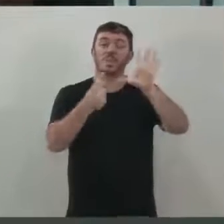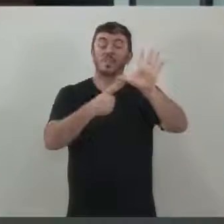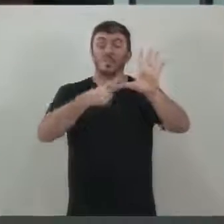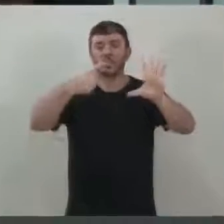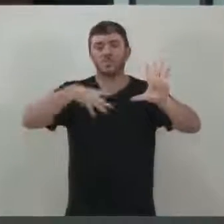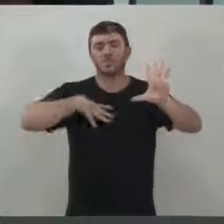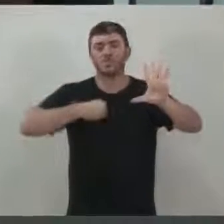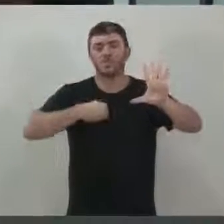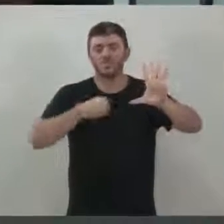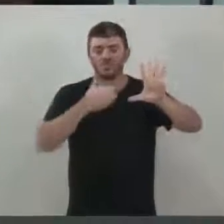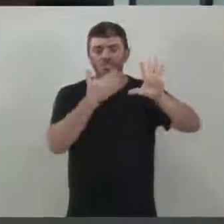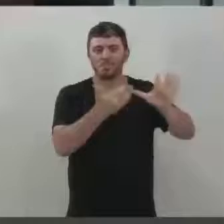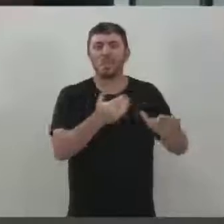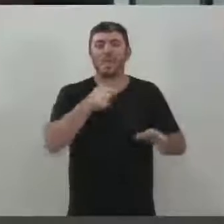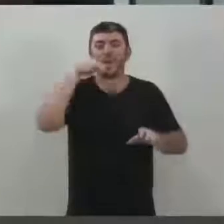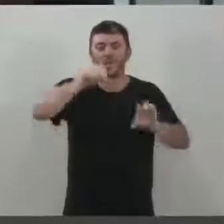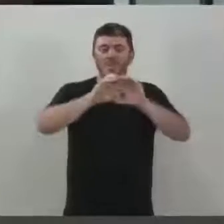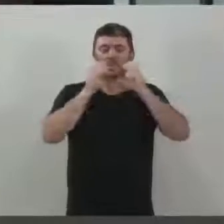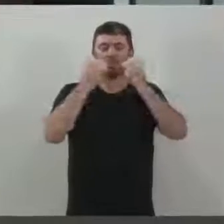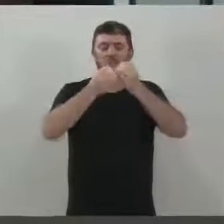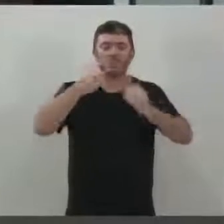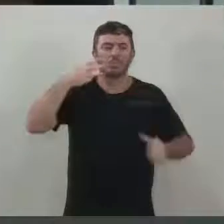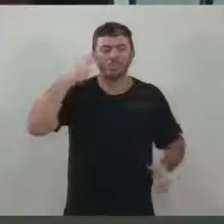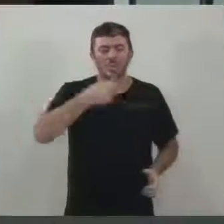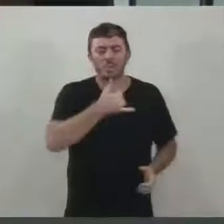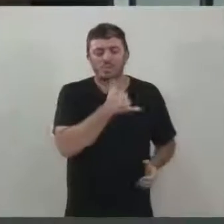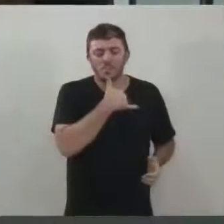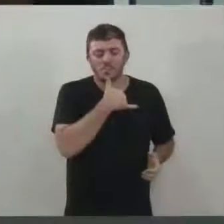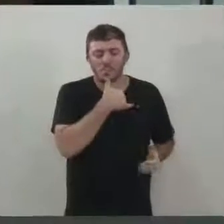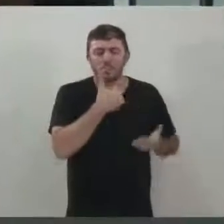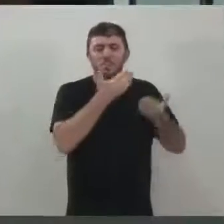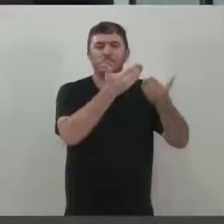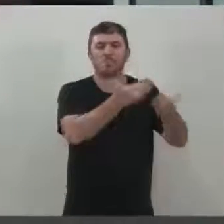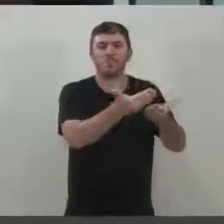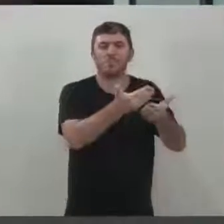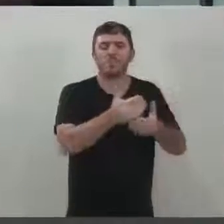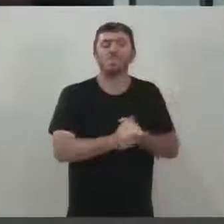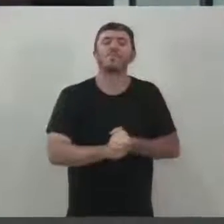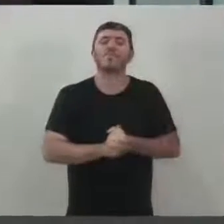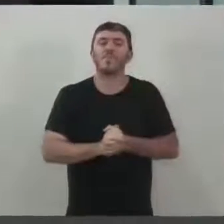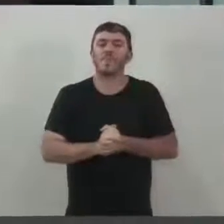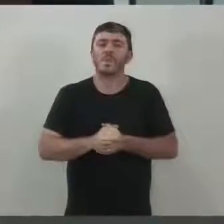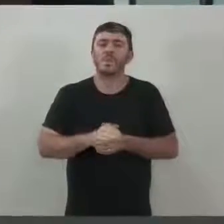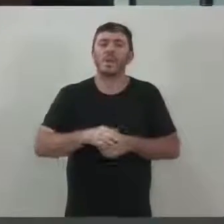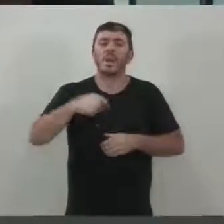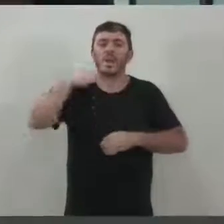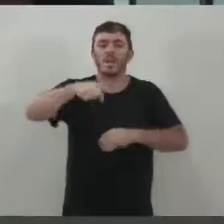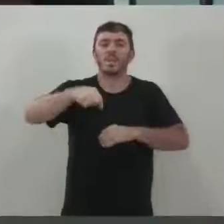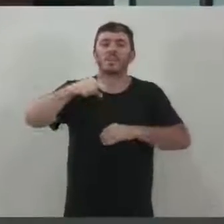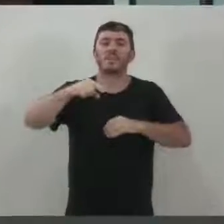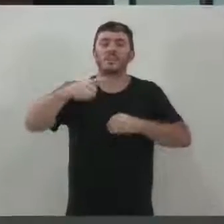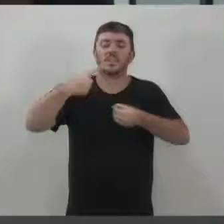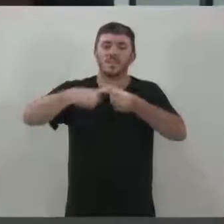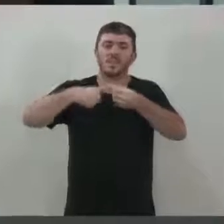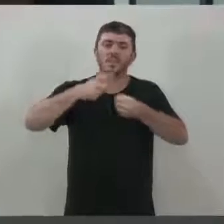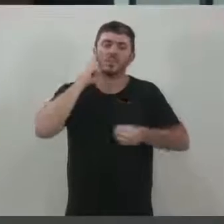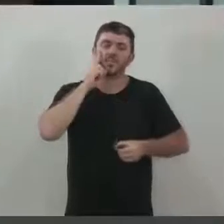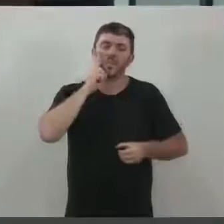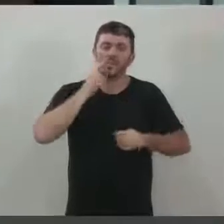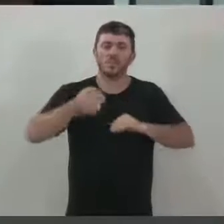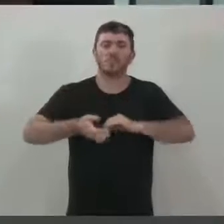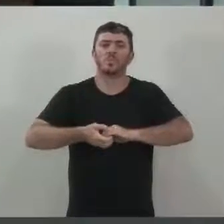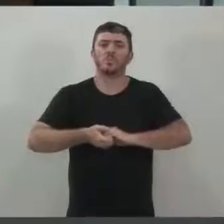Fernando. Que do deliberado das casas de lei, ser da ciência, família lutada, residente à rua Júlio Palar, 630 Santa Claudina, Vinhedo.